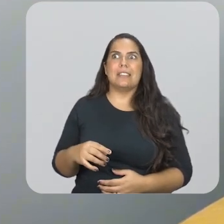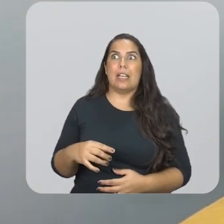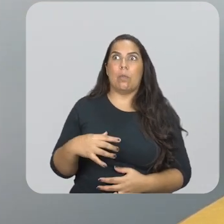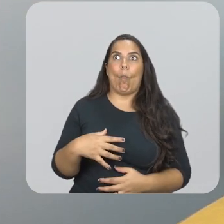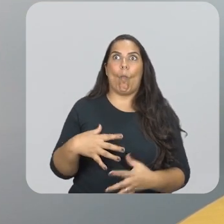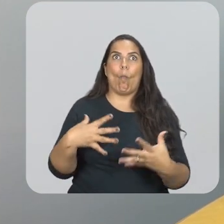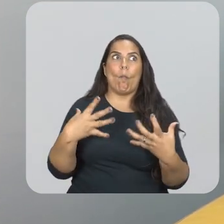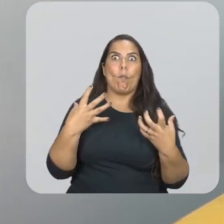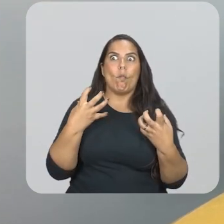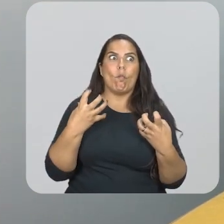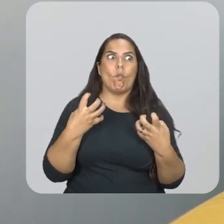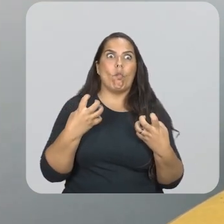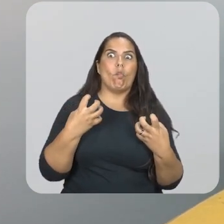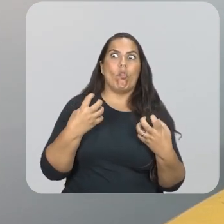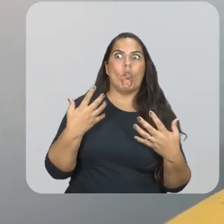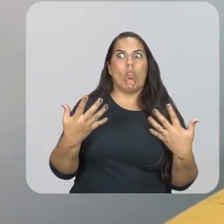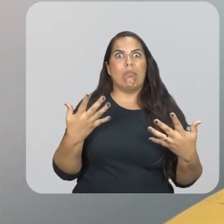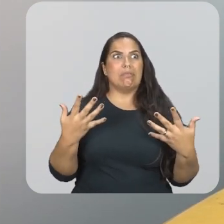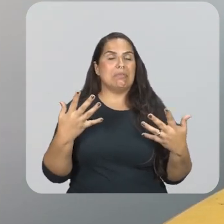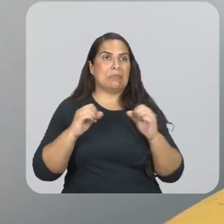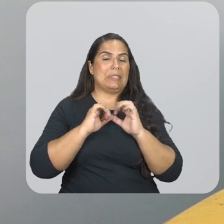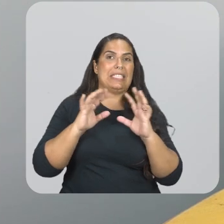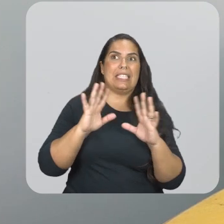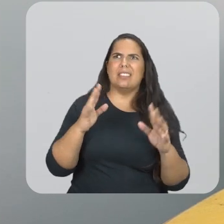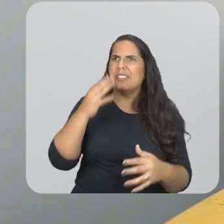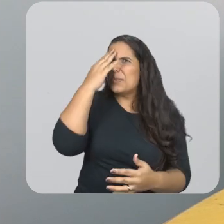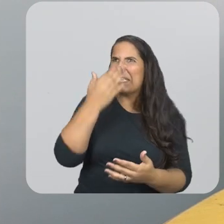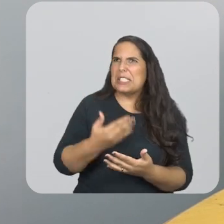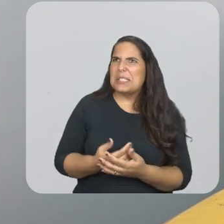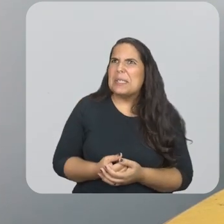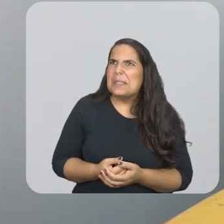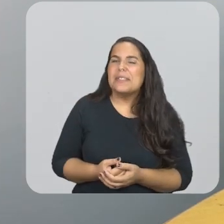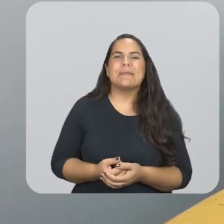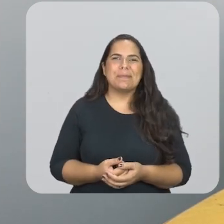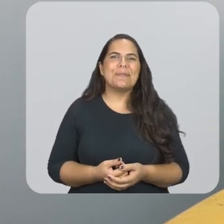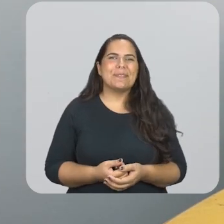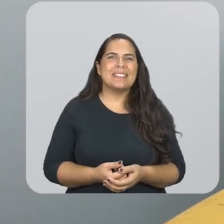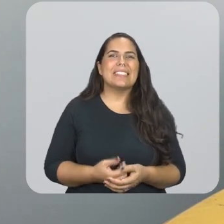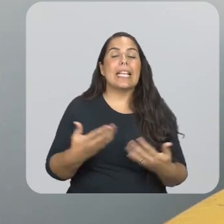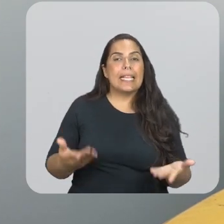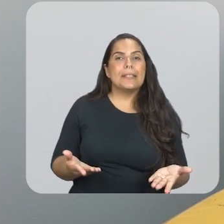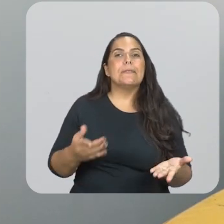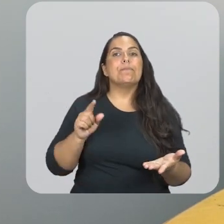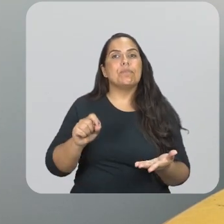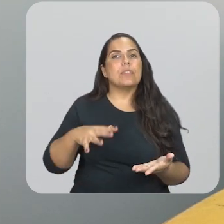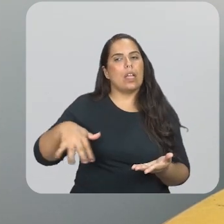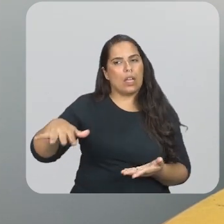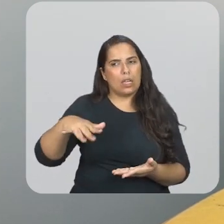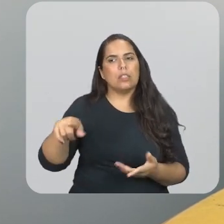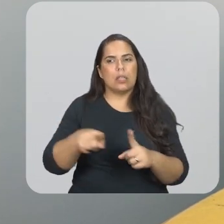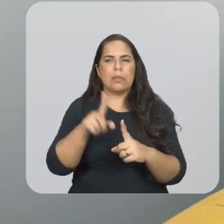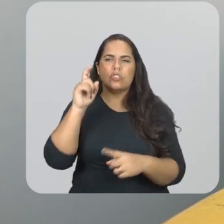ele ficou branco, botou o olho como se falasse, Renata, não estou acreditando. E aí, na parte do